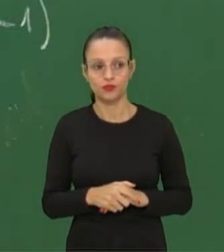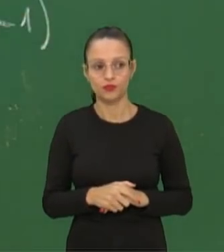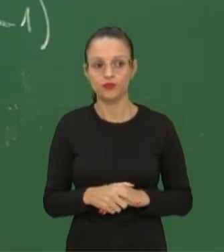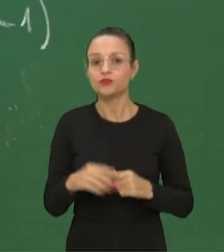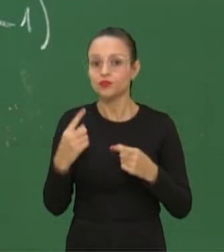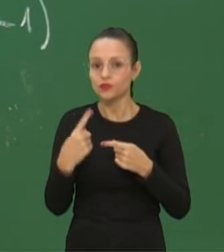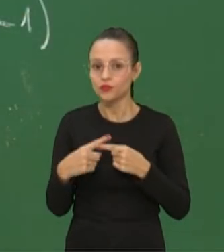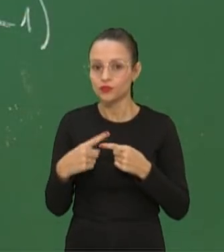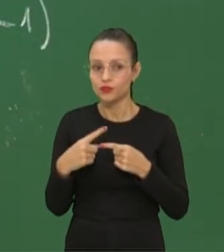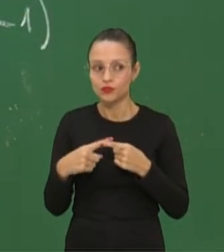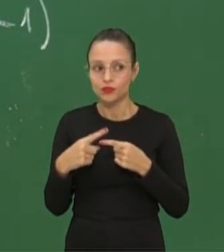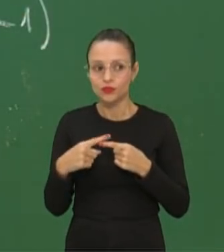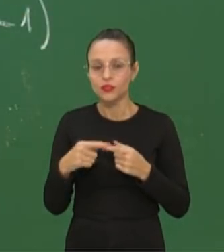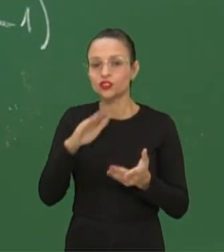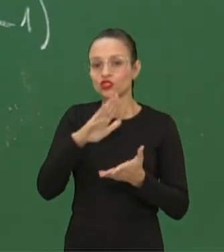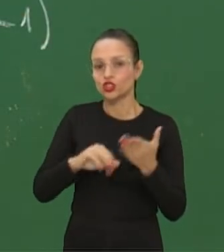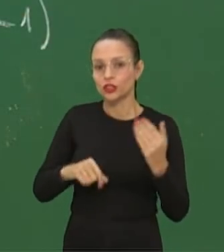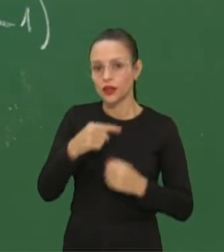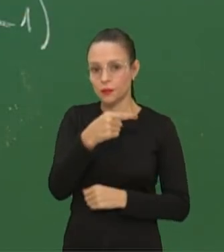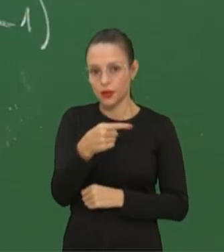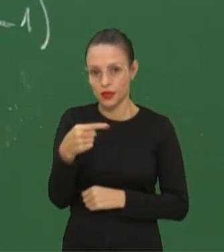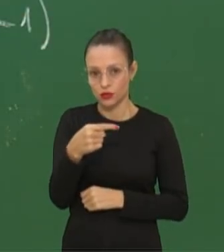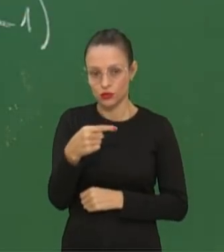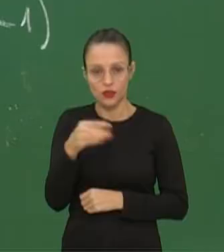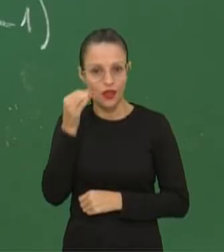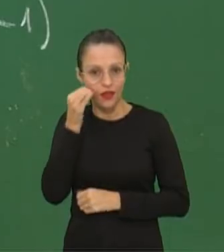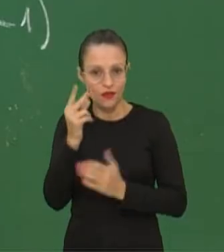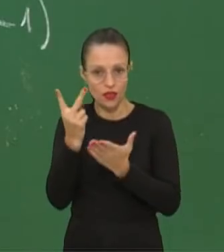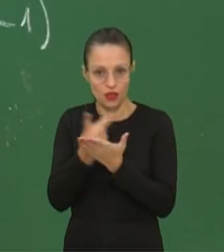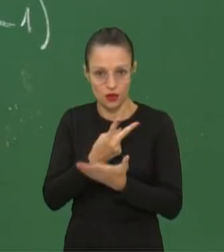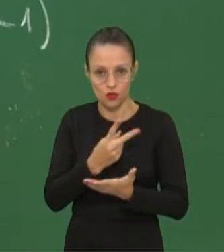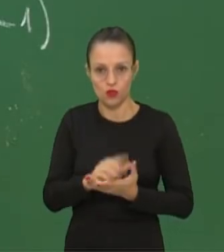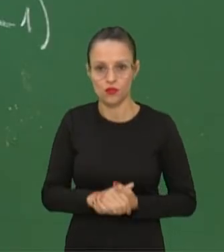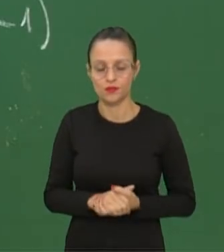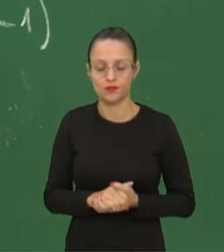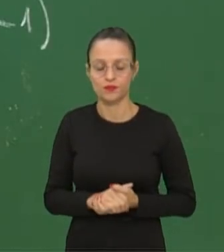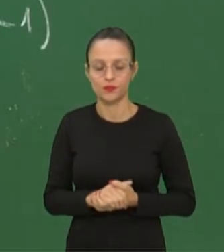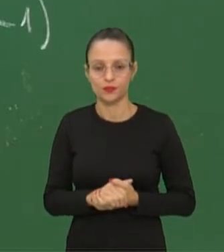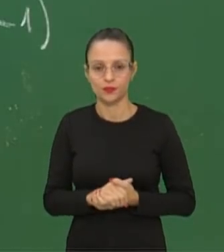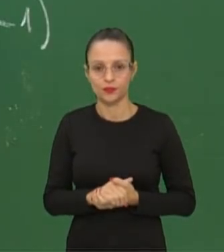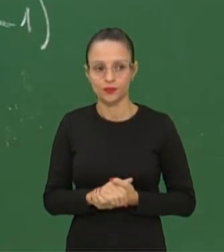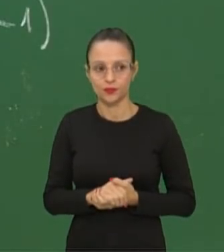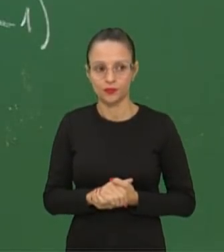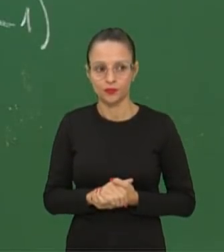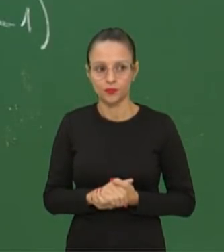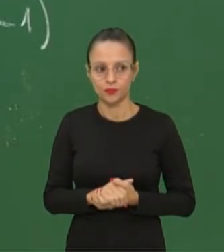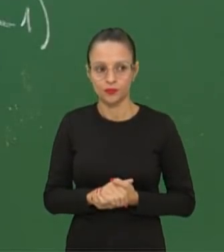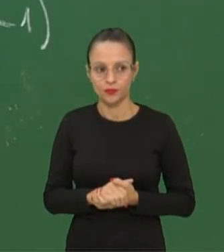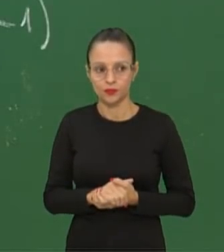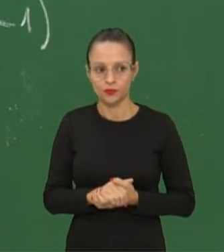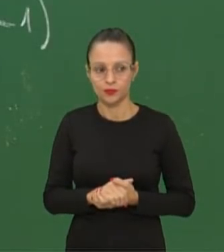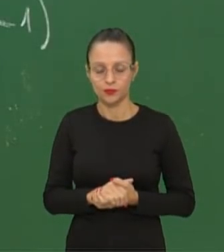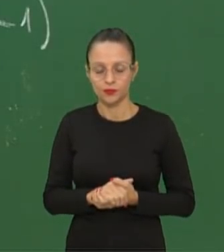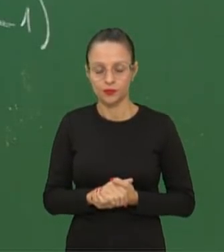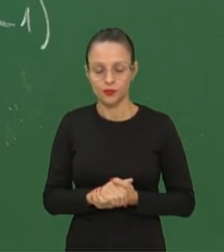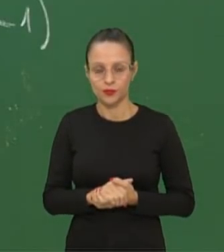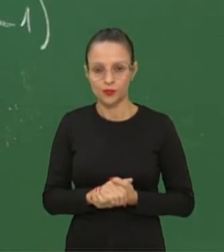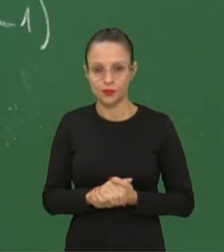Para quê? Para tirar esse menos daqui e evitar um erro. Menos com menos é mais, e menos com mais é